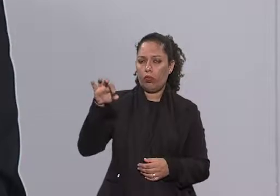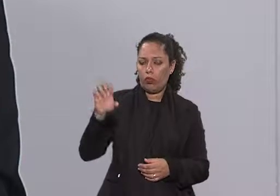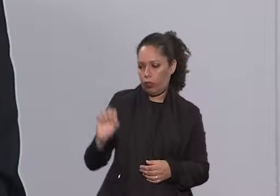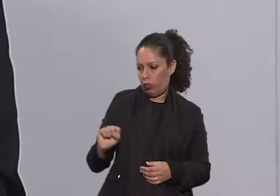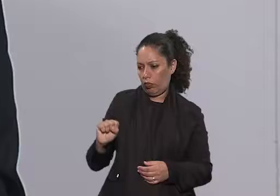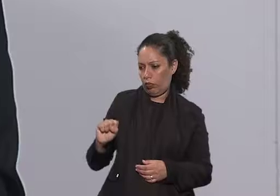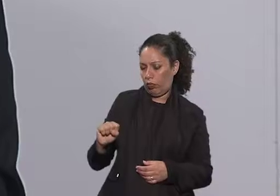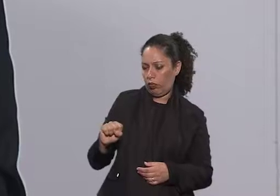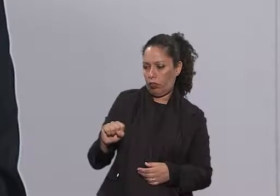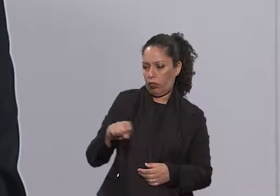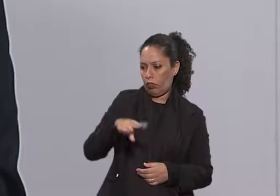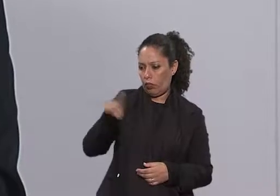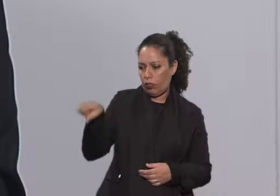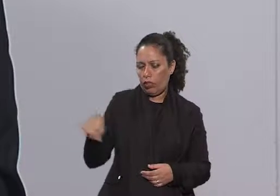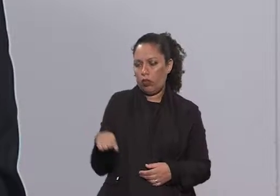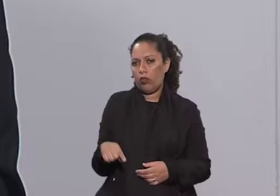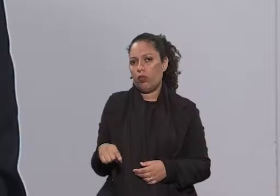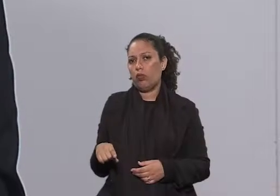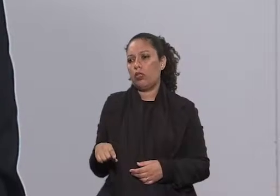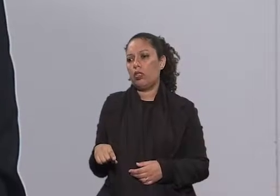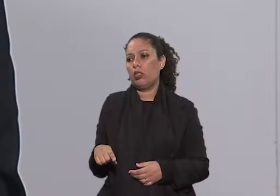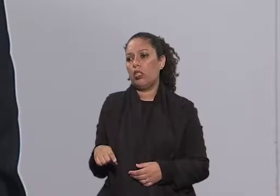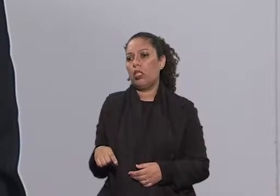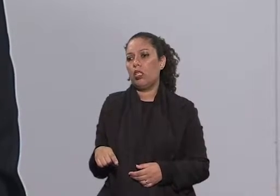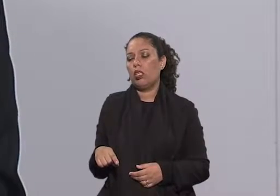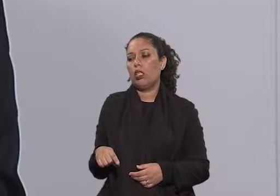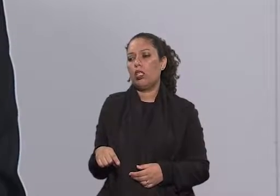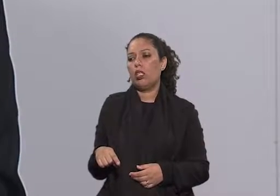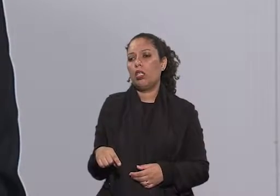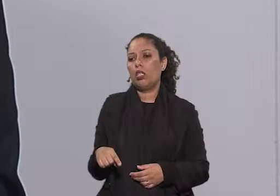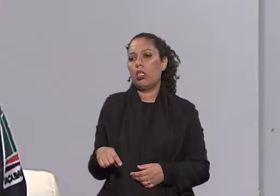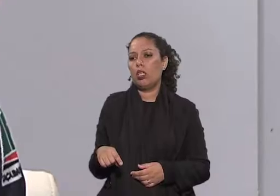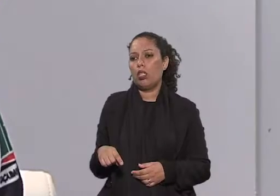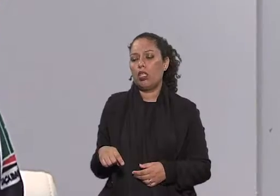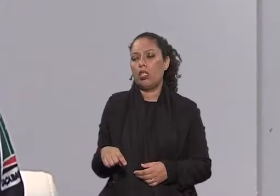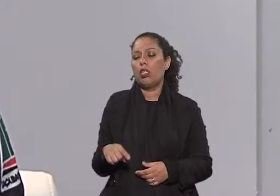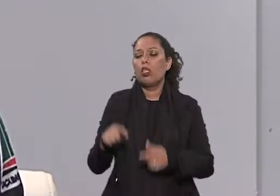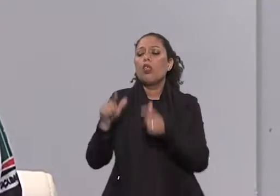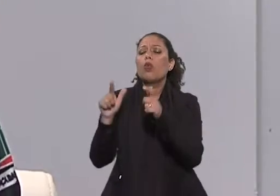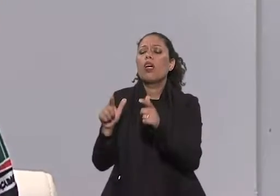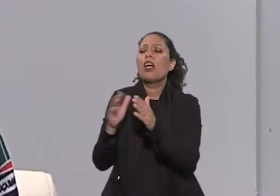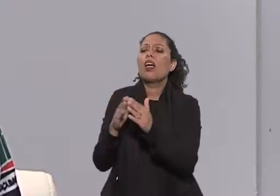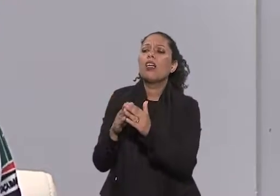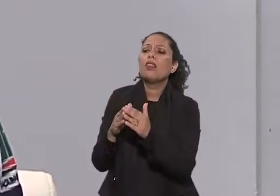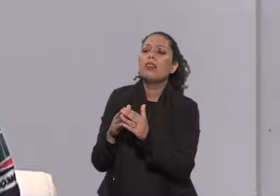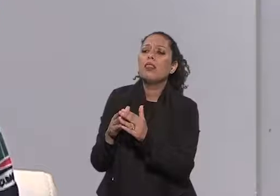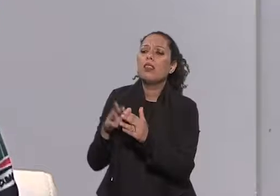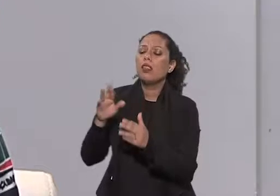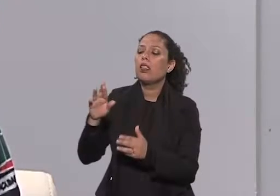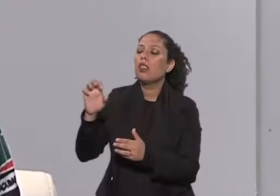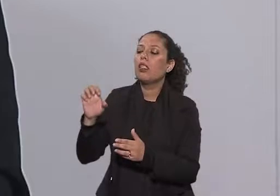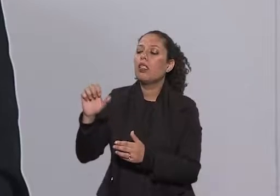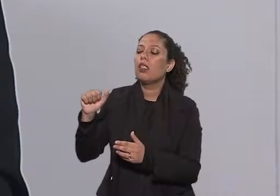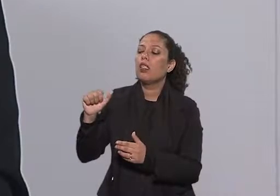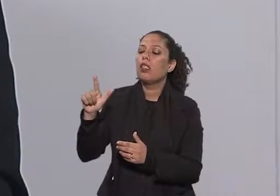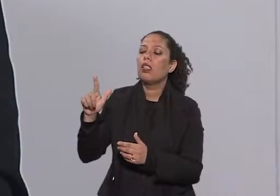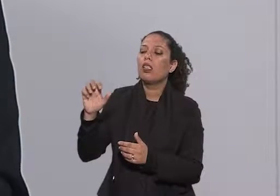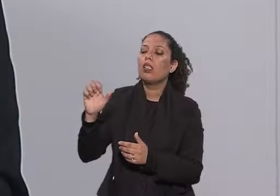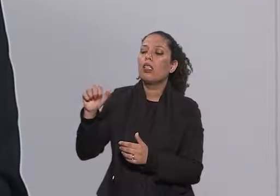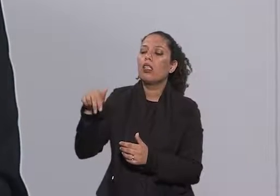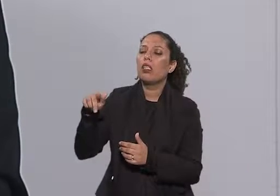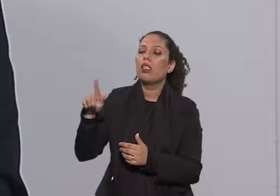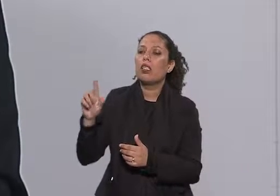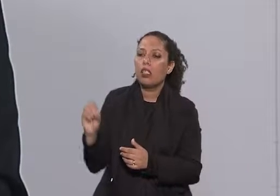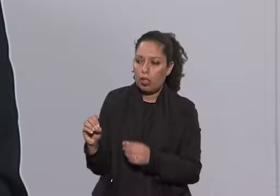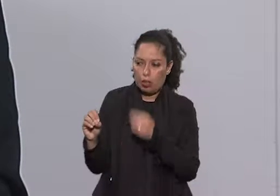por exemplo você que dá à atual região é réu é e que